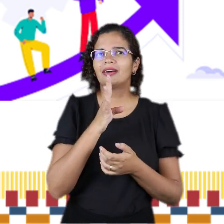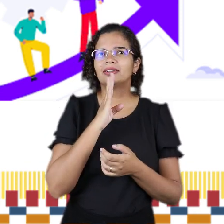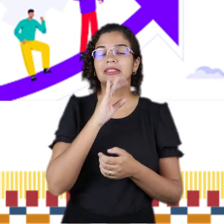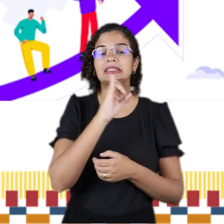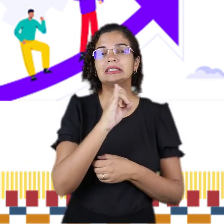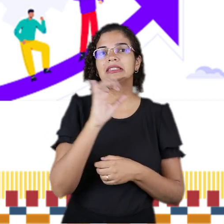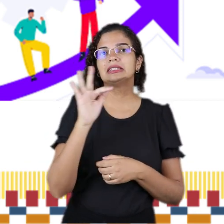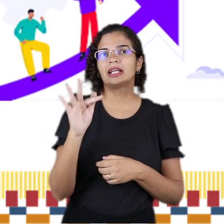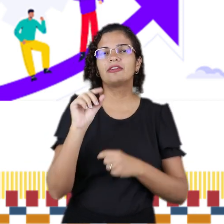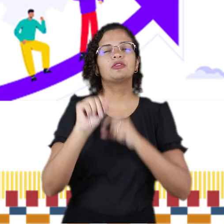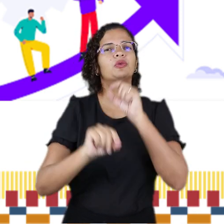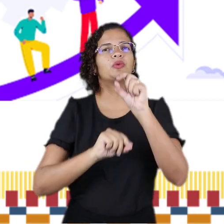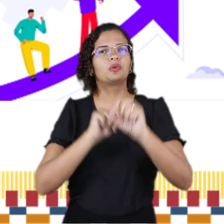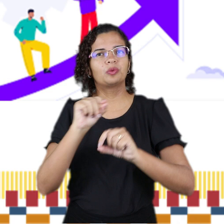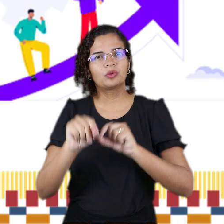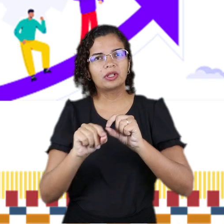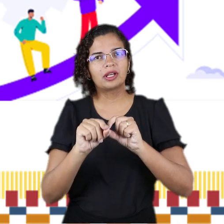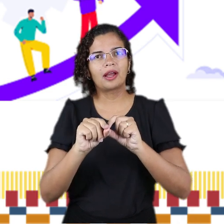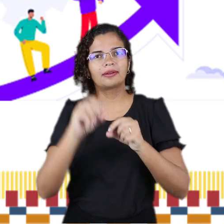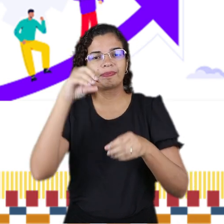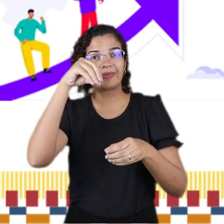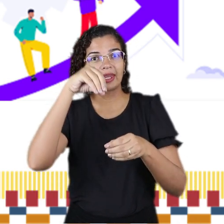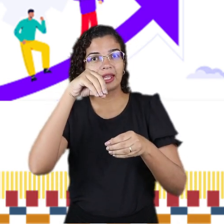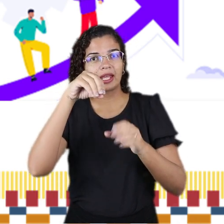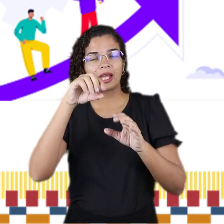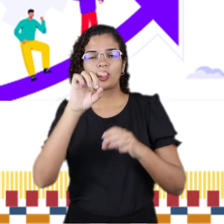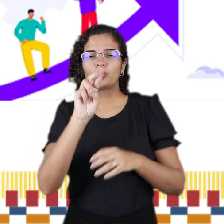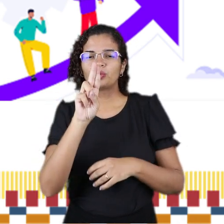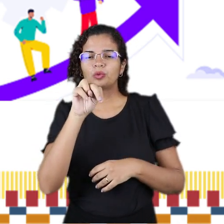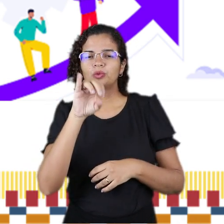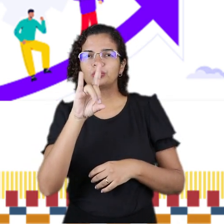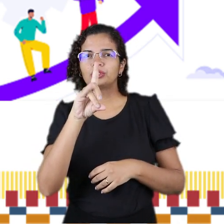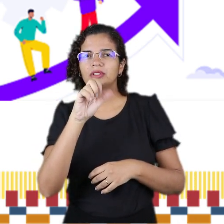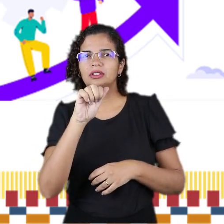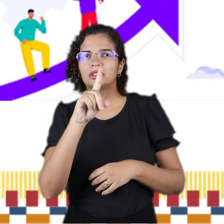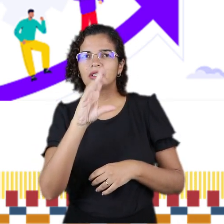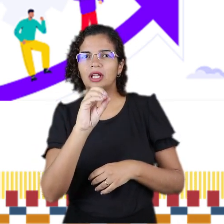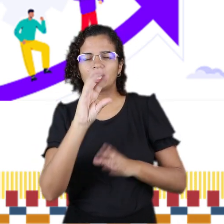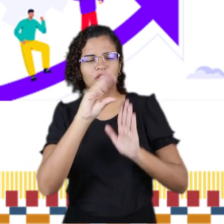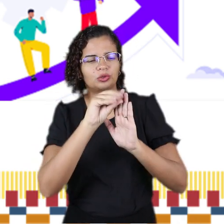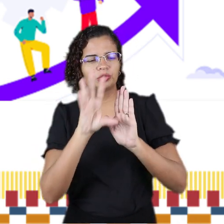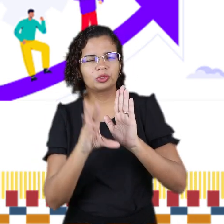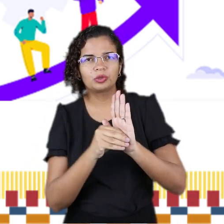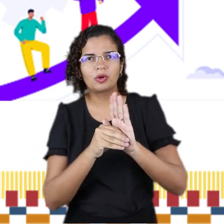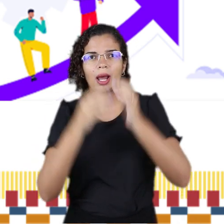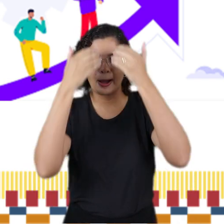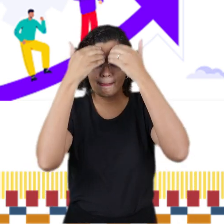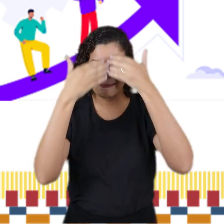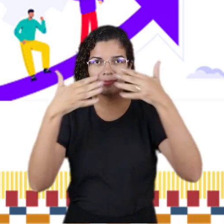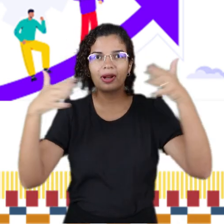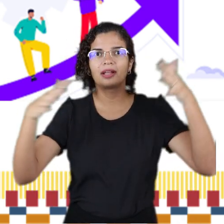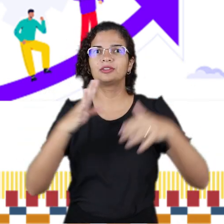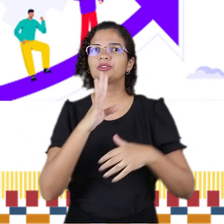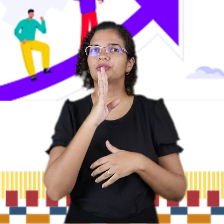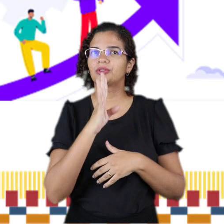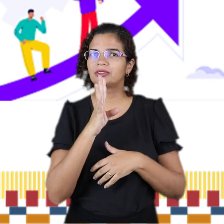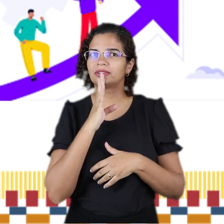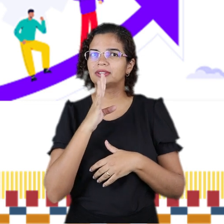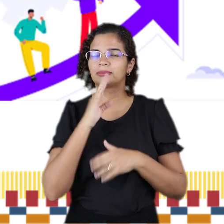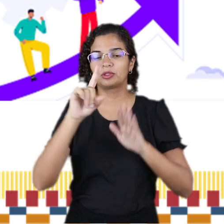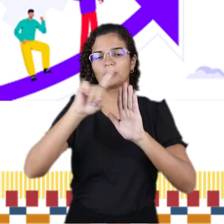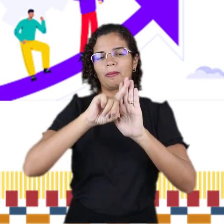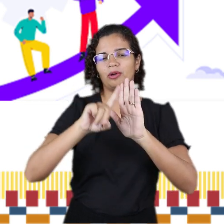curriculares também, né? De ampliação de conhecimentos, né? De preparação para a concretização do projeto de vida dos